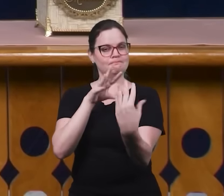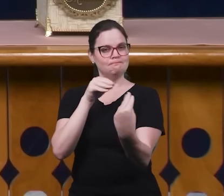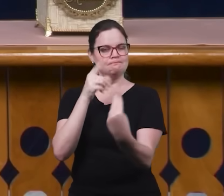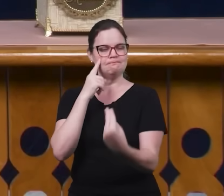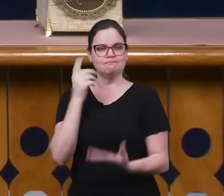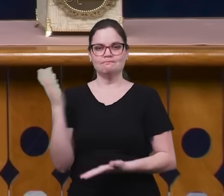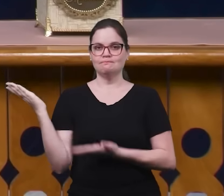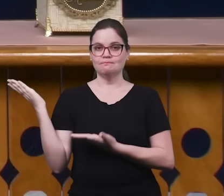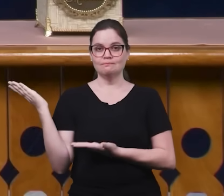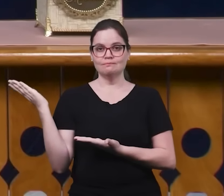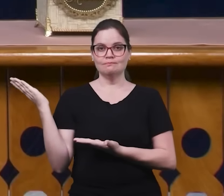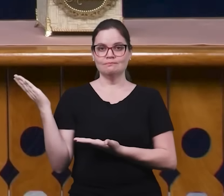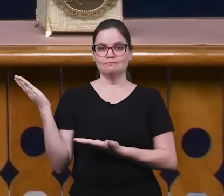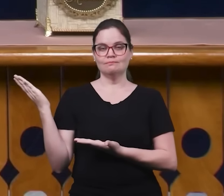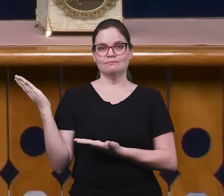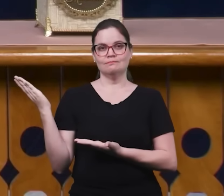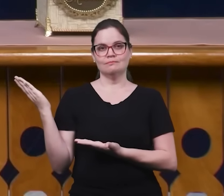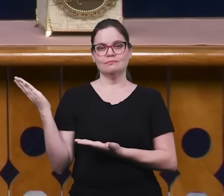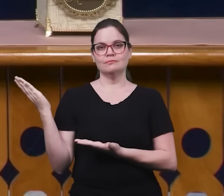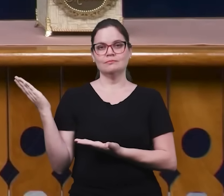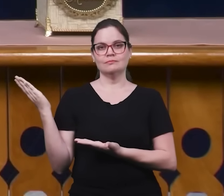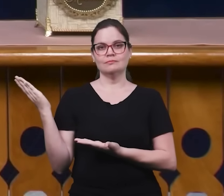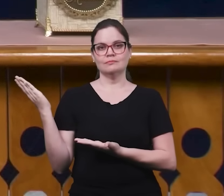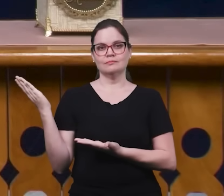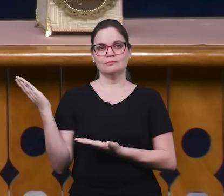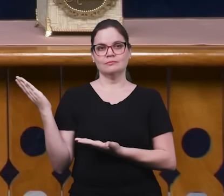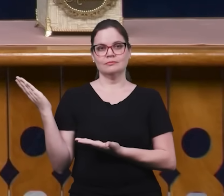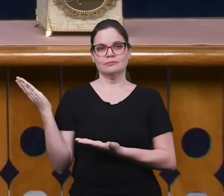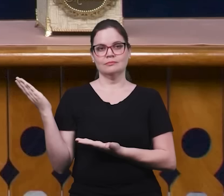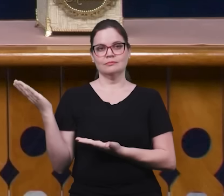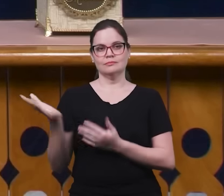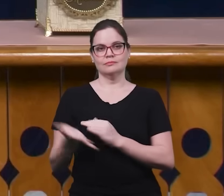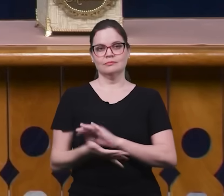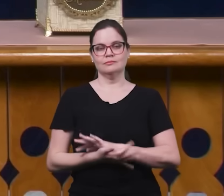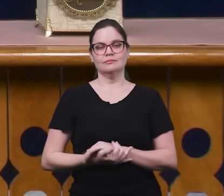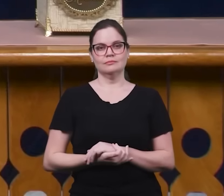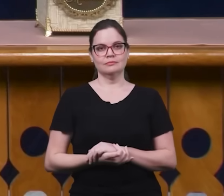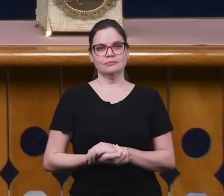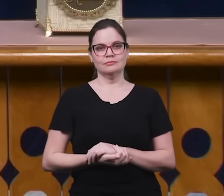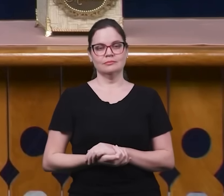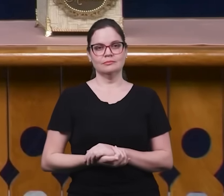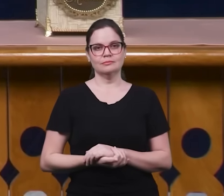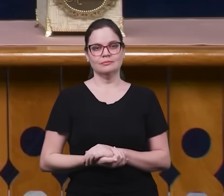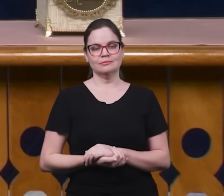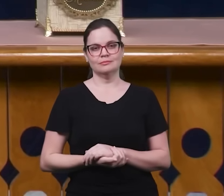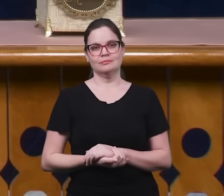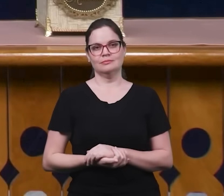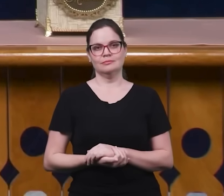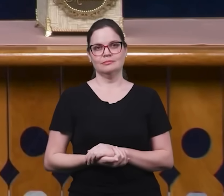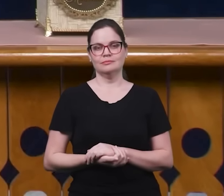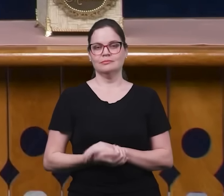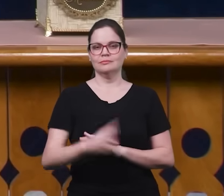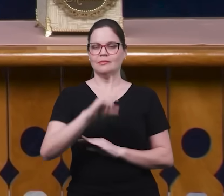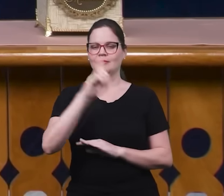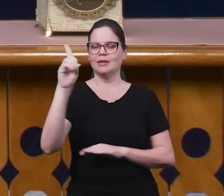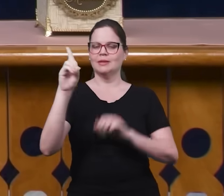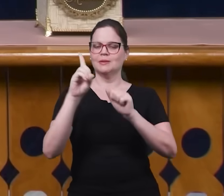0800, que é o telefone 0800 70 73 076.